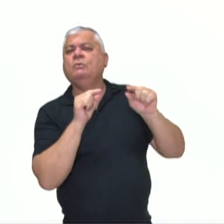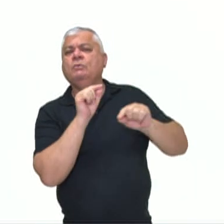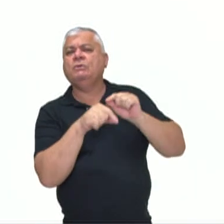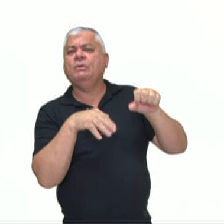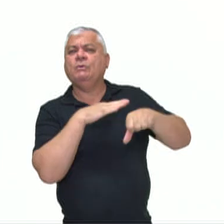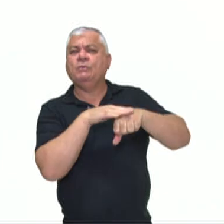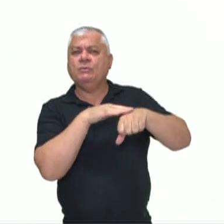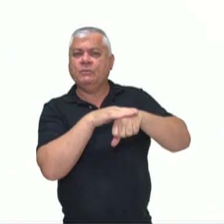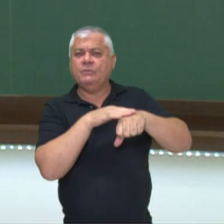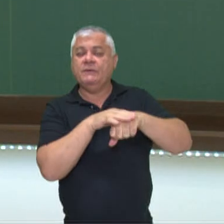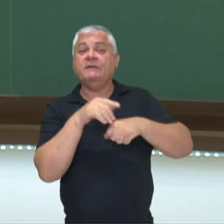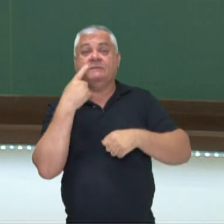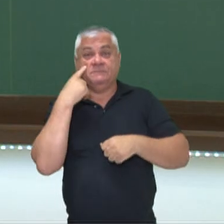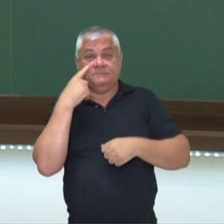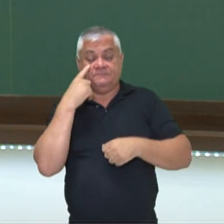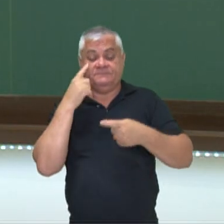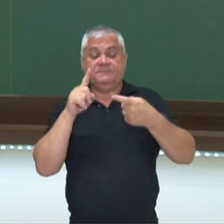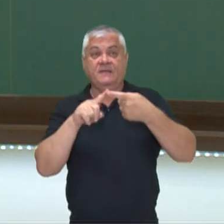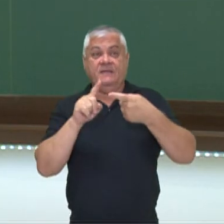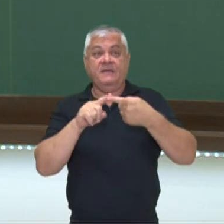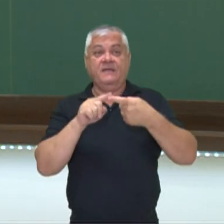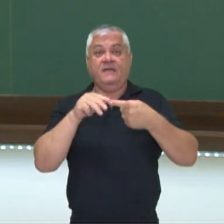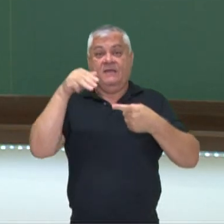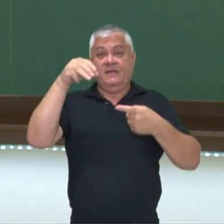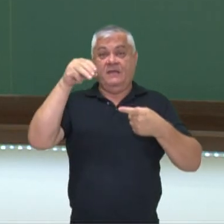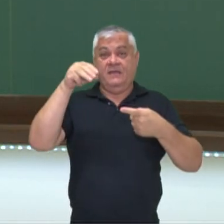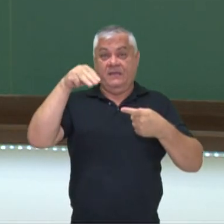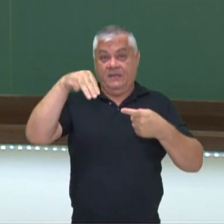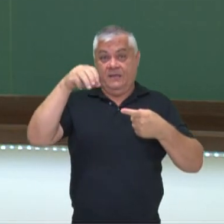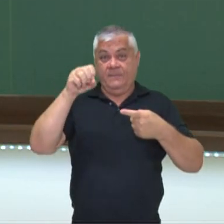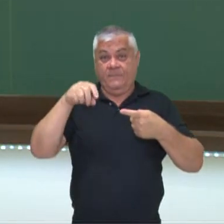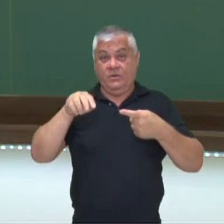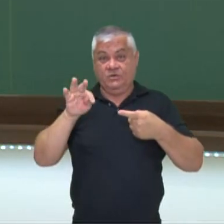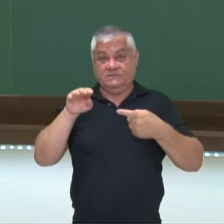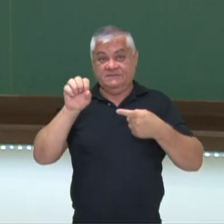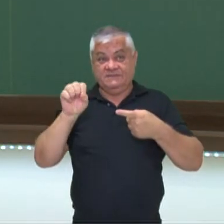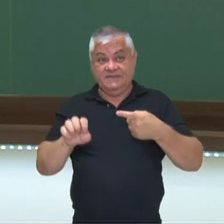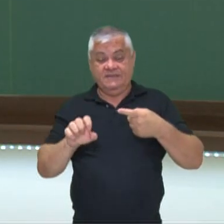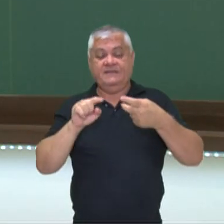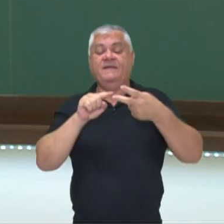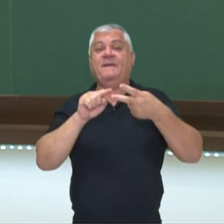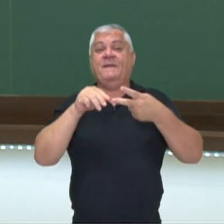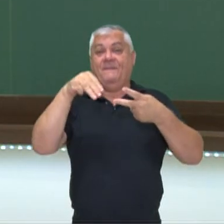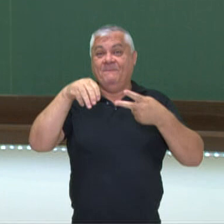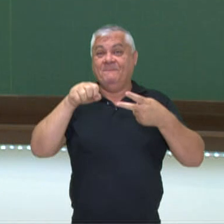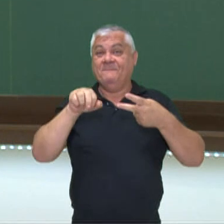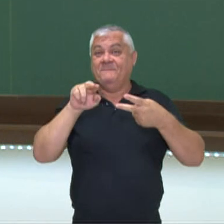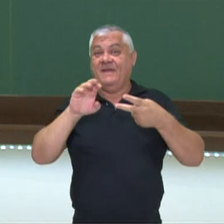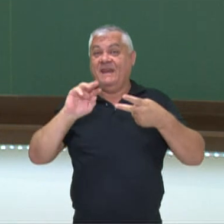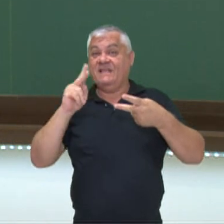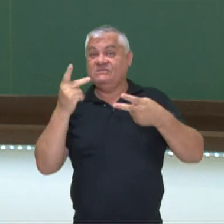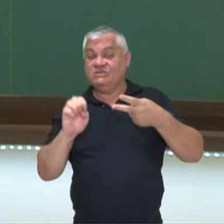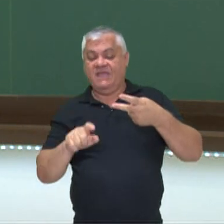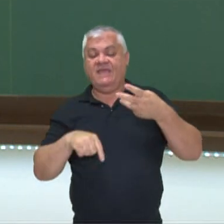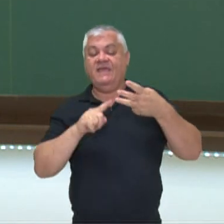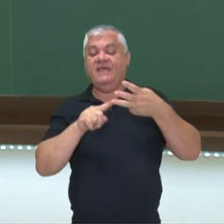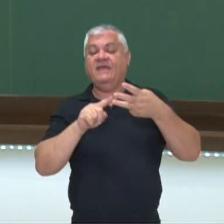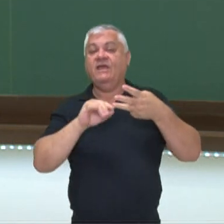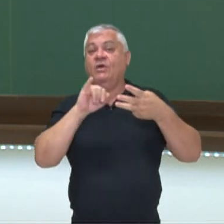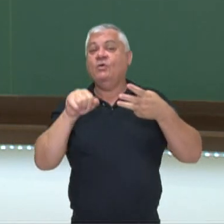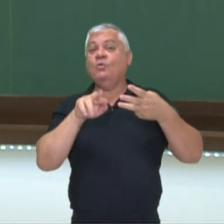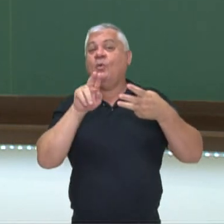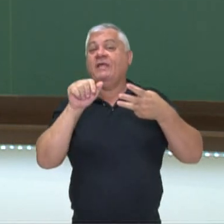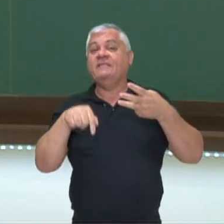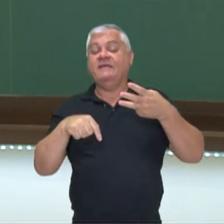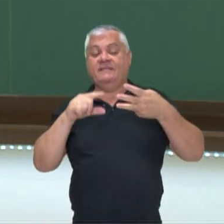e apresentamos aqui a Montse está conversando com a Mertie e elas estão falando da Juanita, contando a